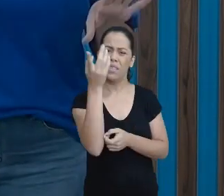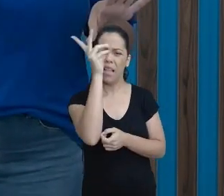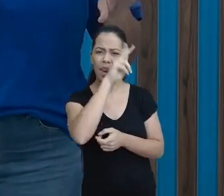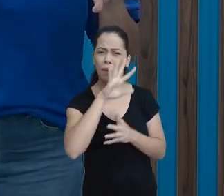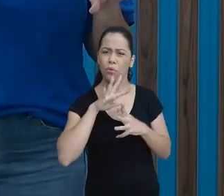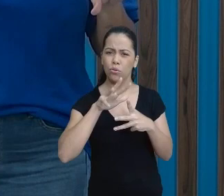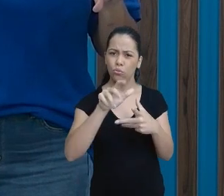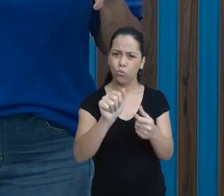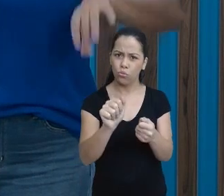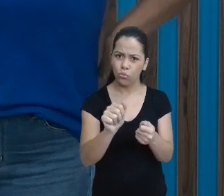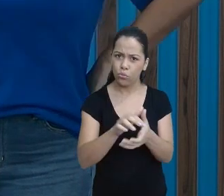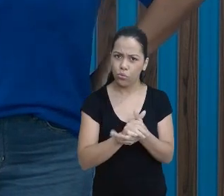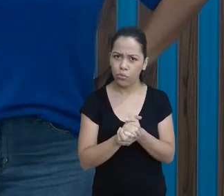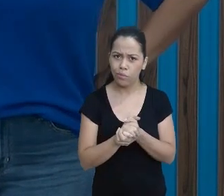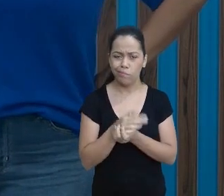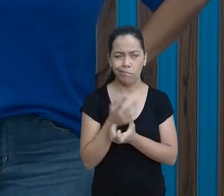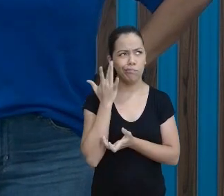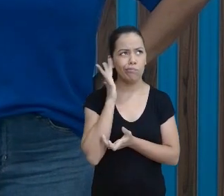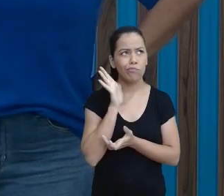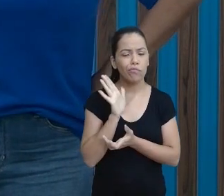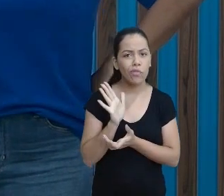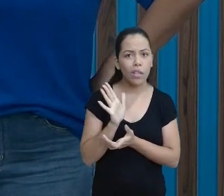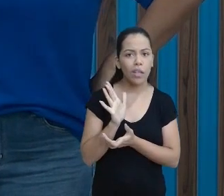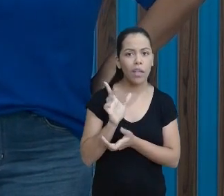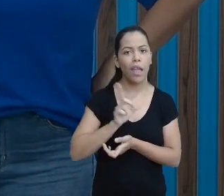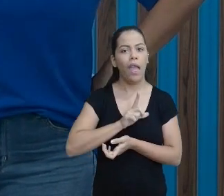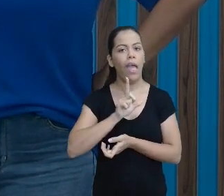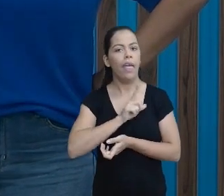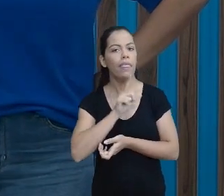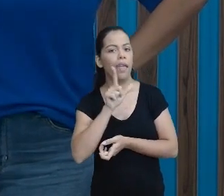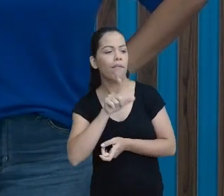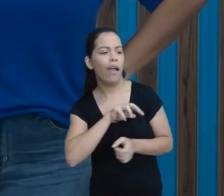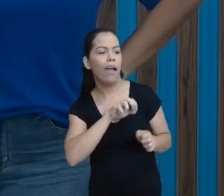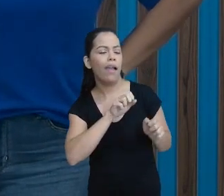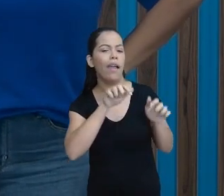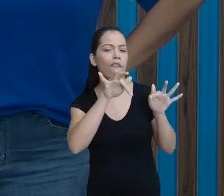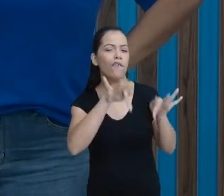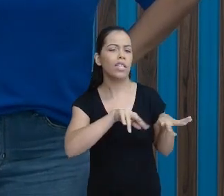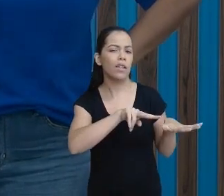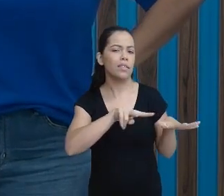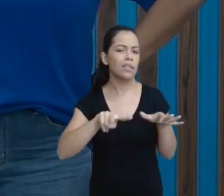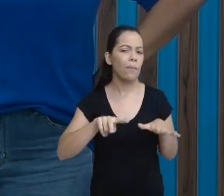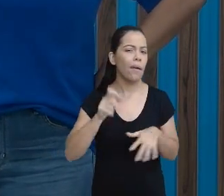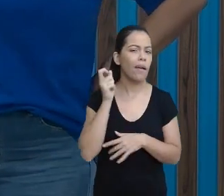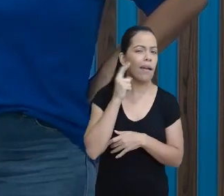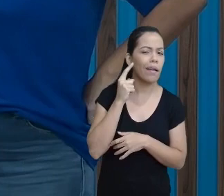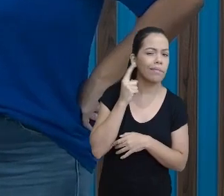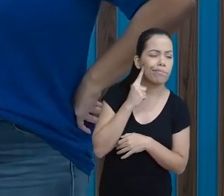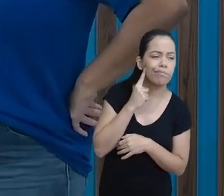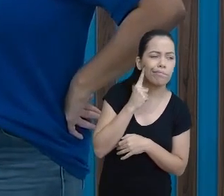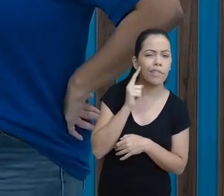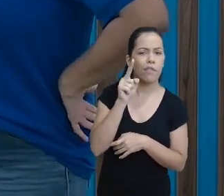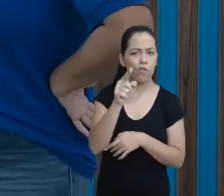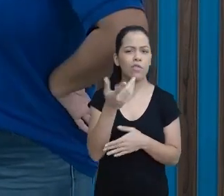tudo? Não sei, hein? Porque teve aí o final de semana, será que vocês estudaram?